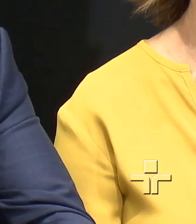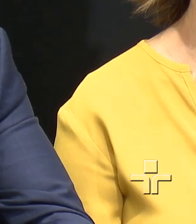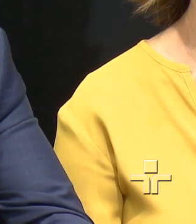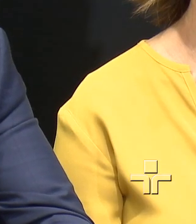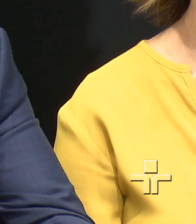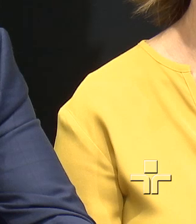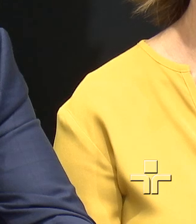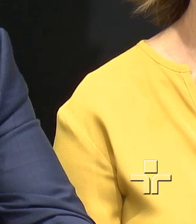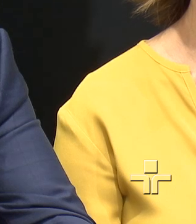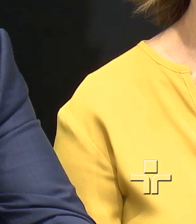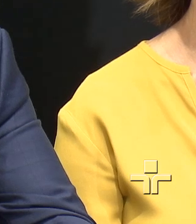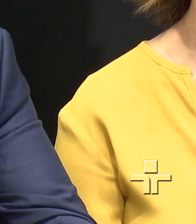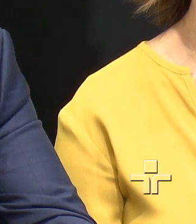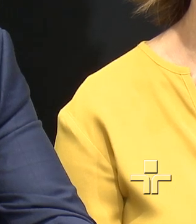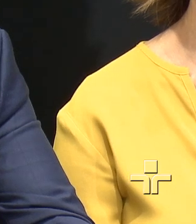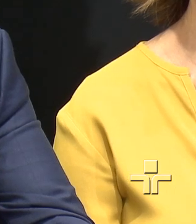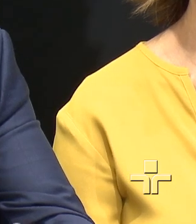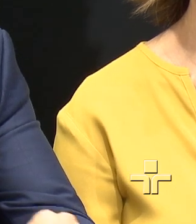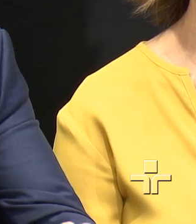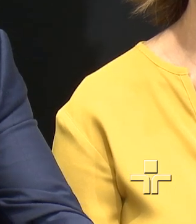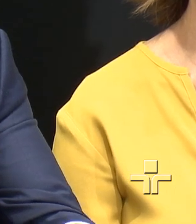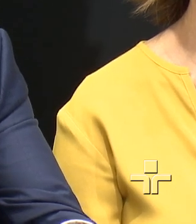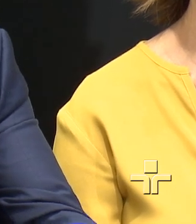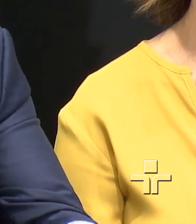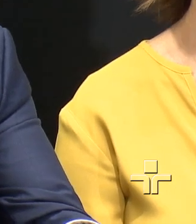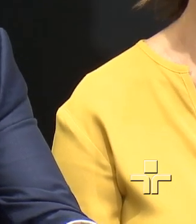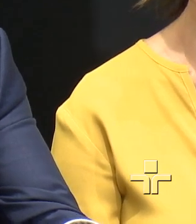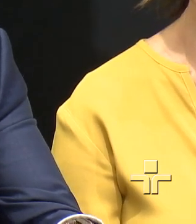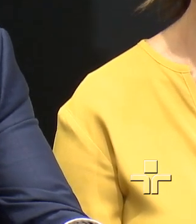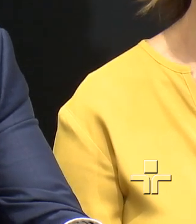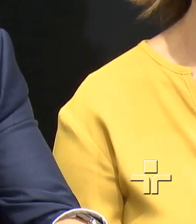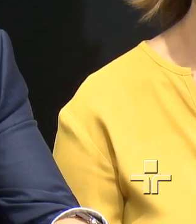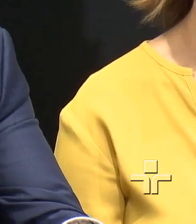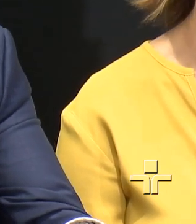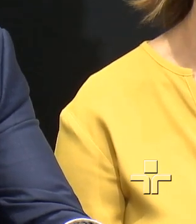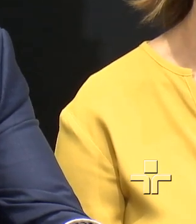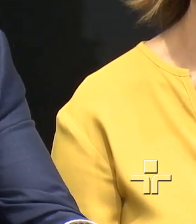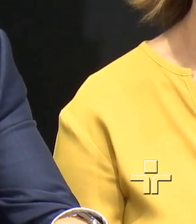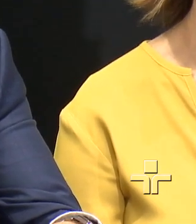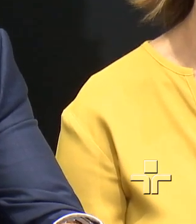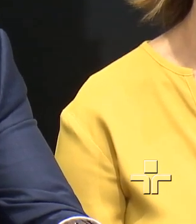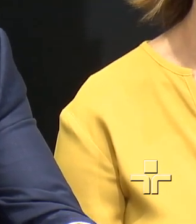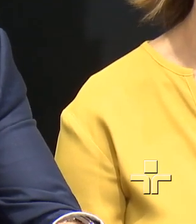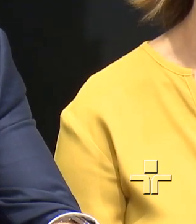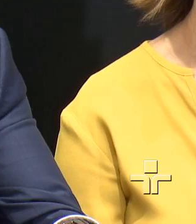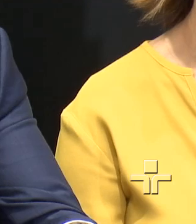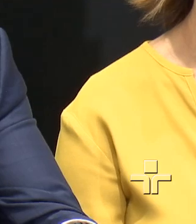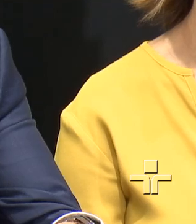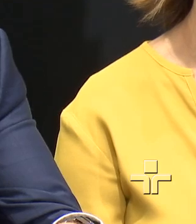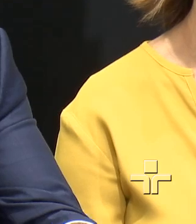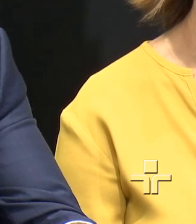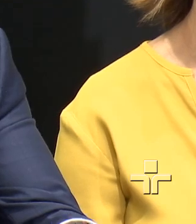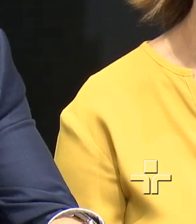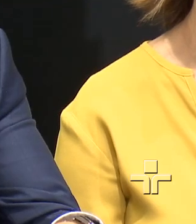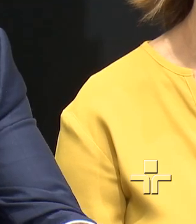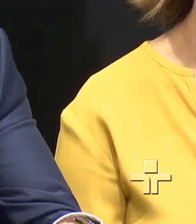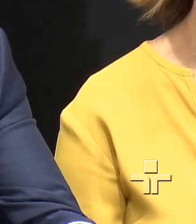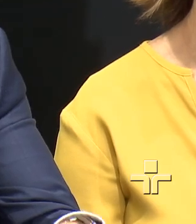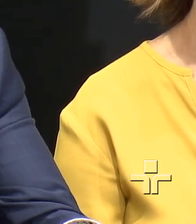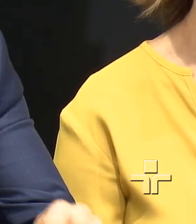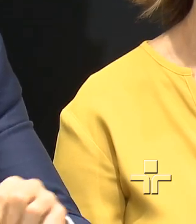que é de sensibilização da opinião pública e, neste caso, nessa primeira etapa, principalmente das mulheres, que